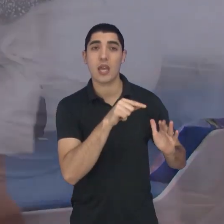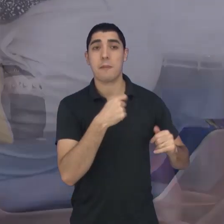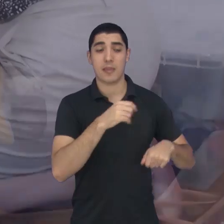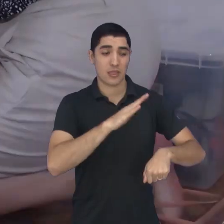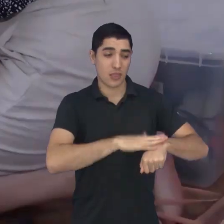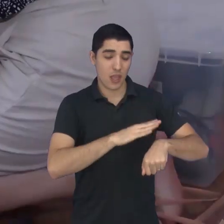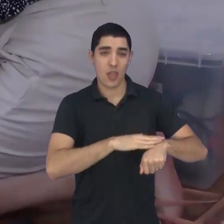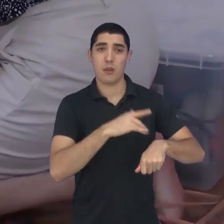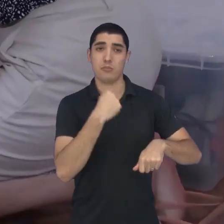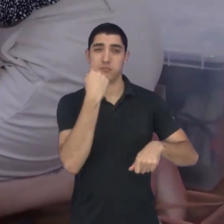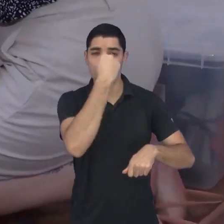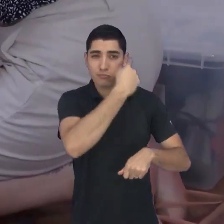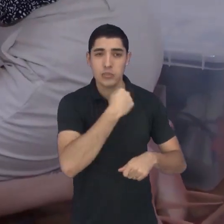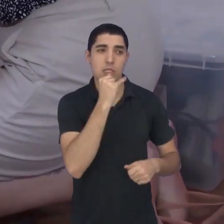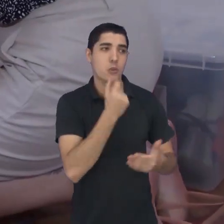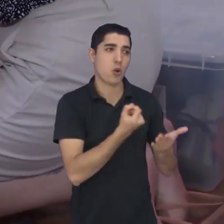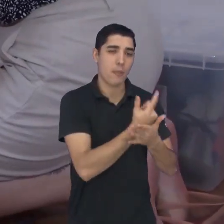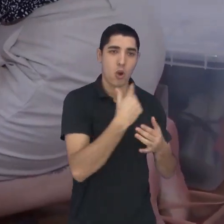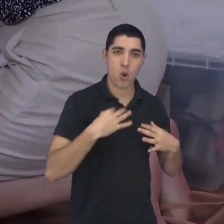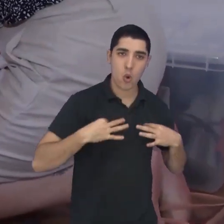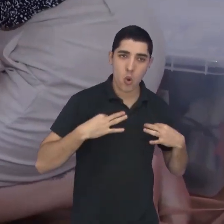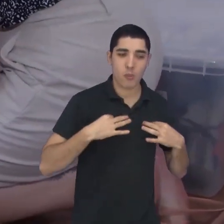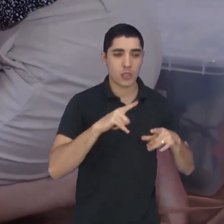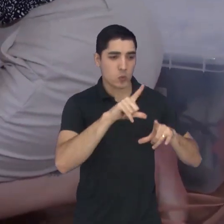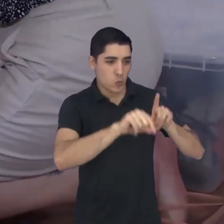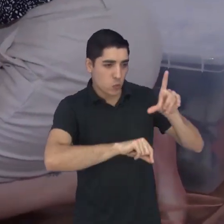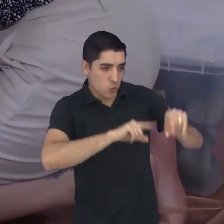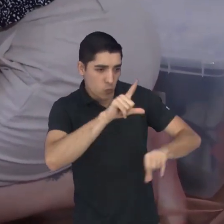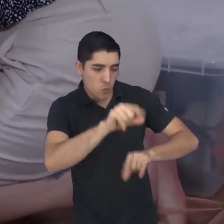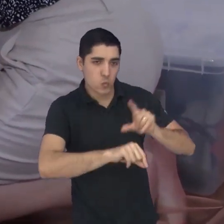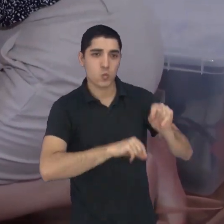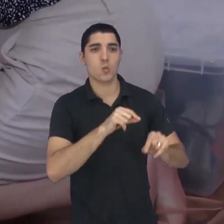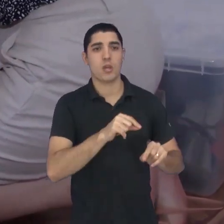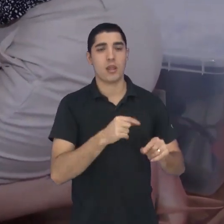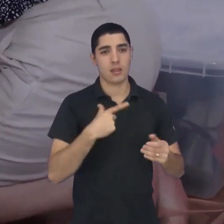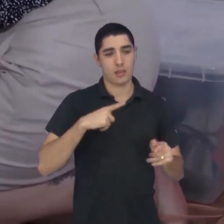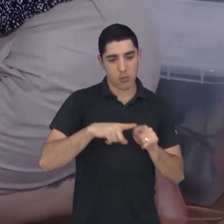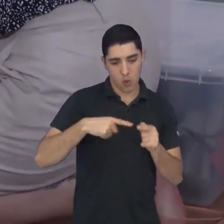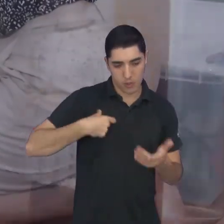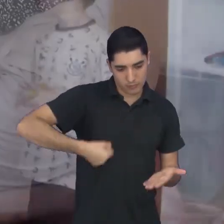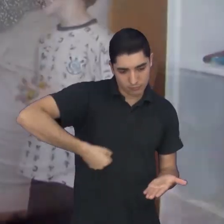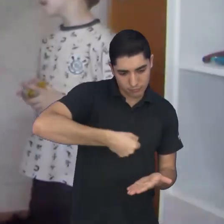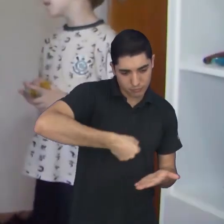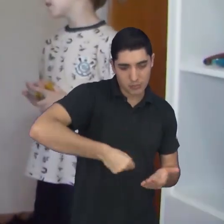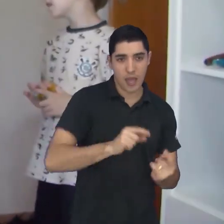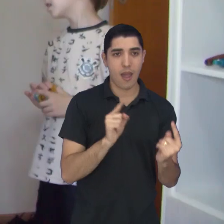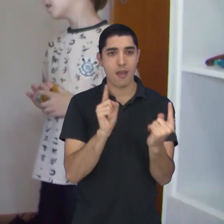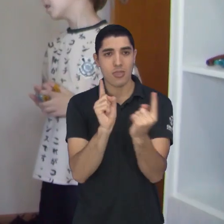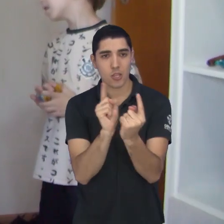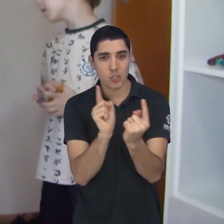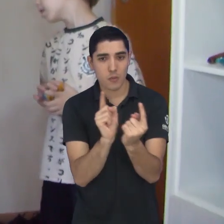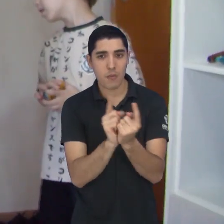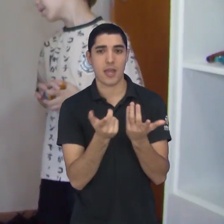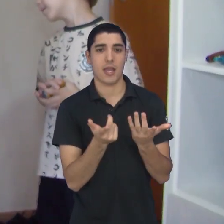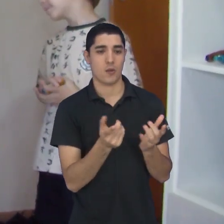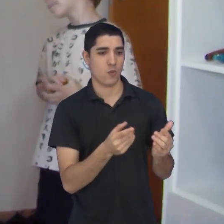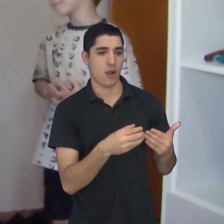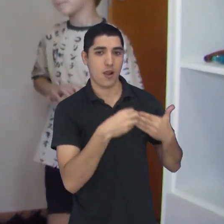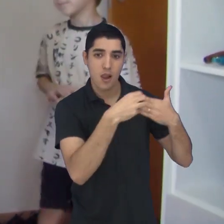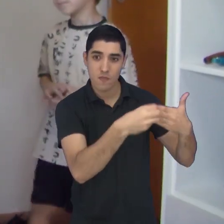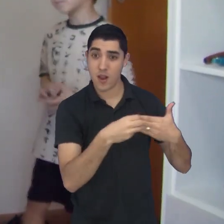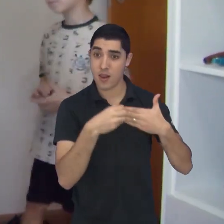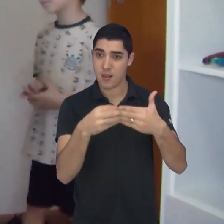também atenção. Então, era comprar roupa, era escolher, era o provador, era passar, era atender o cliente, fazer as entregas. E por